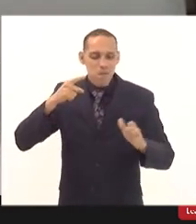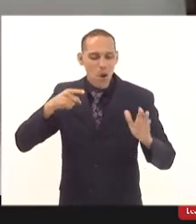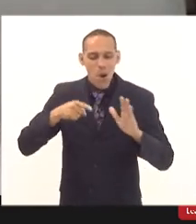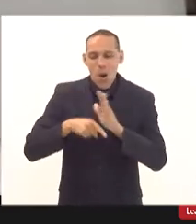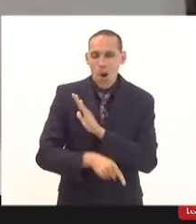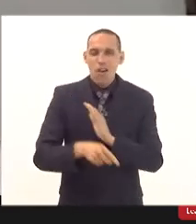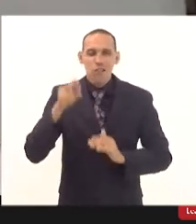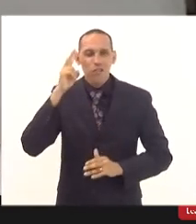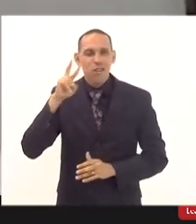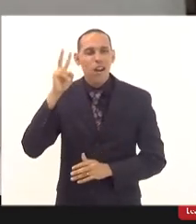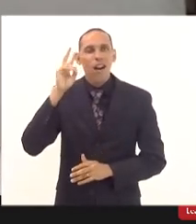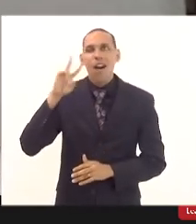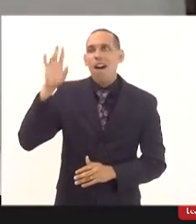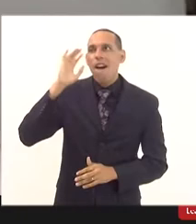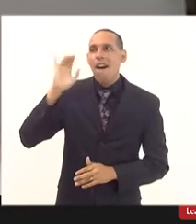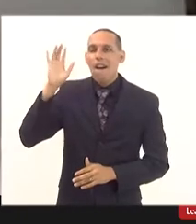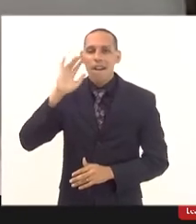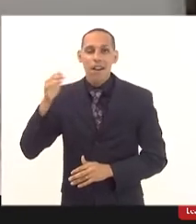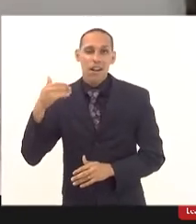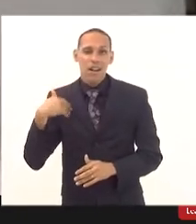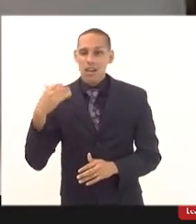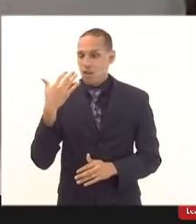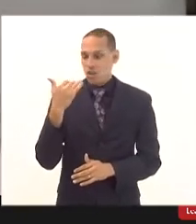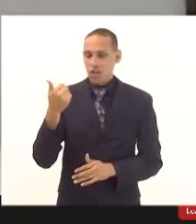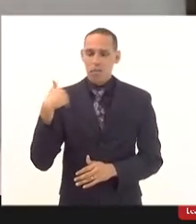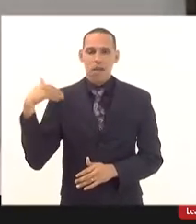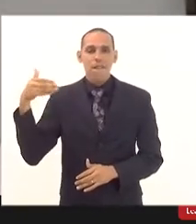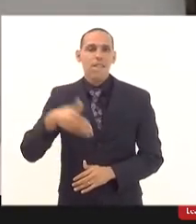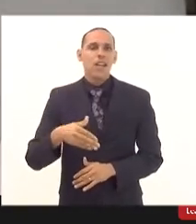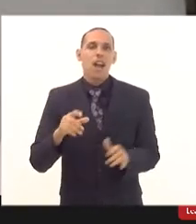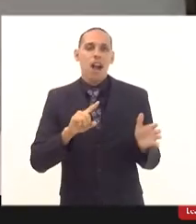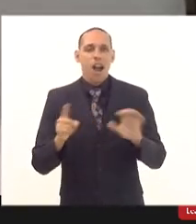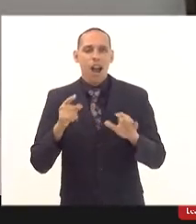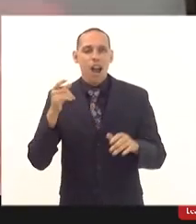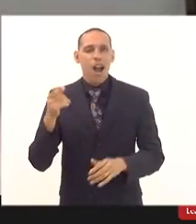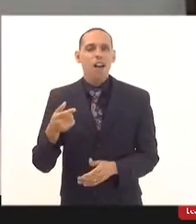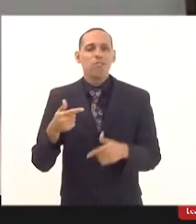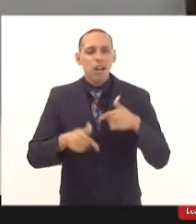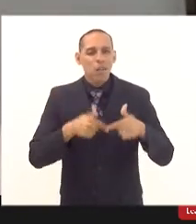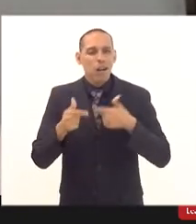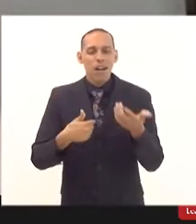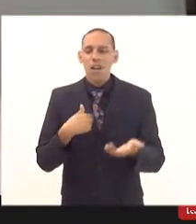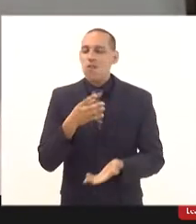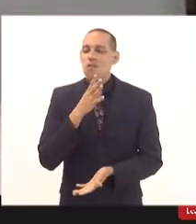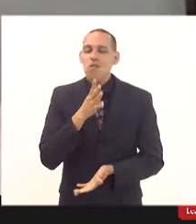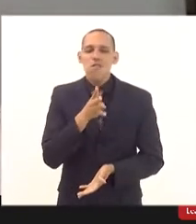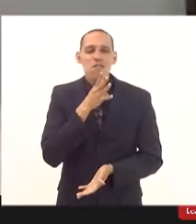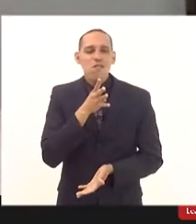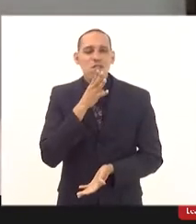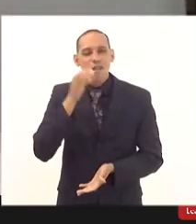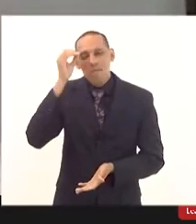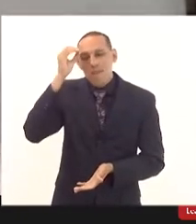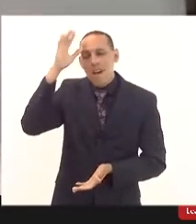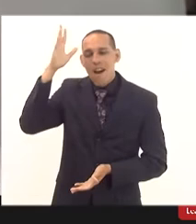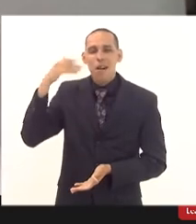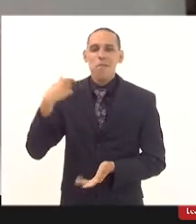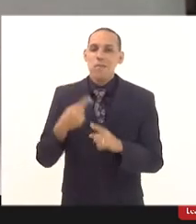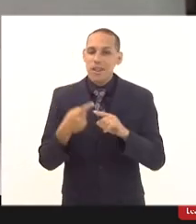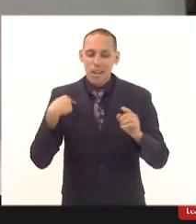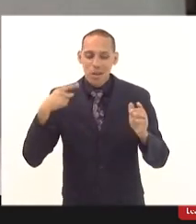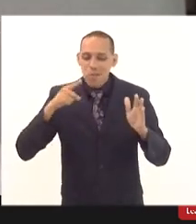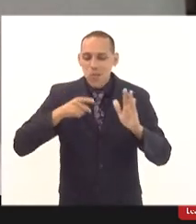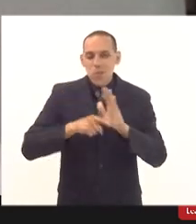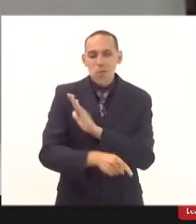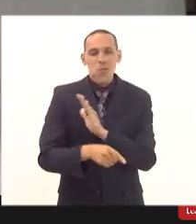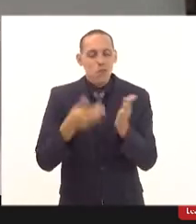convidada para ir para ir para trabalhar na vaga eu tinha um conhecimento eu tinha me enviado isso submetido merge dentro dessa